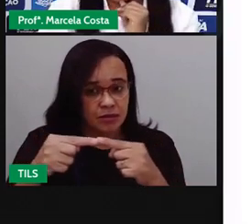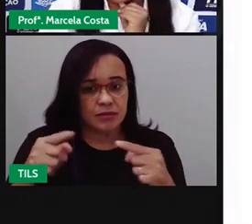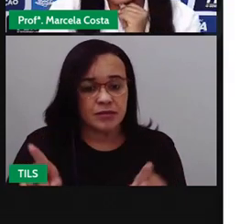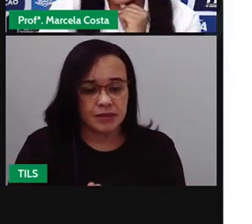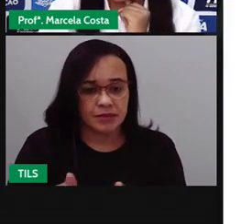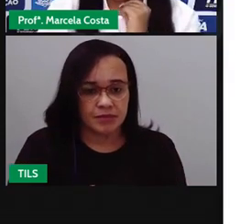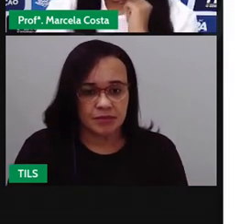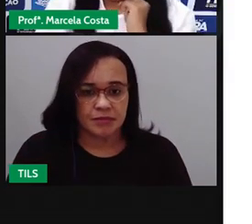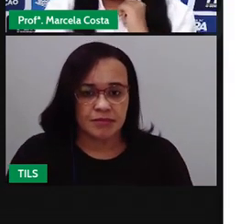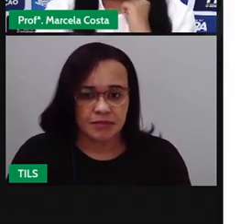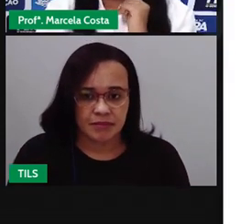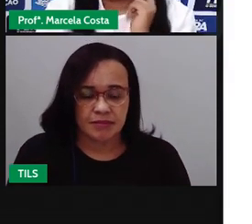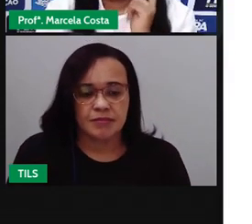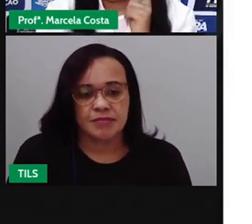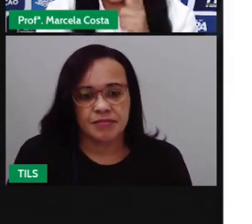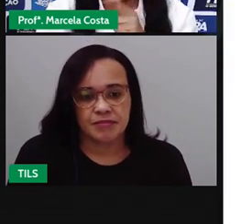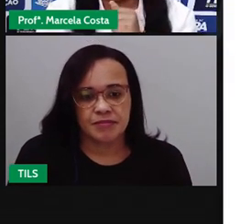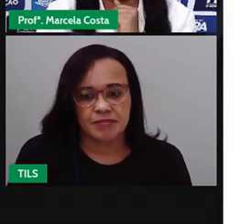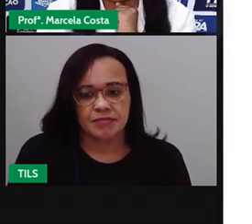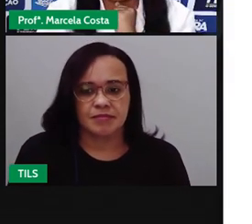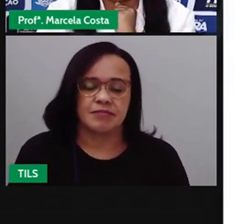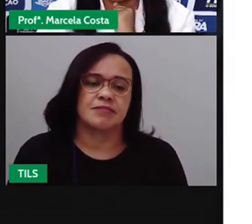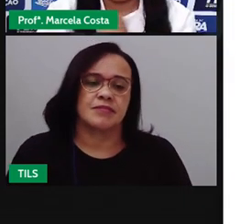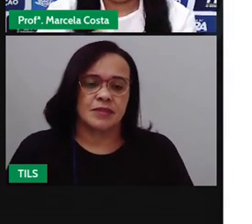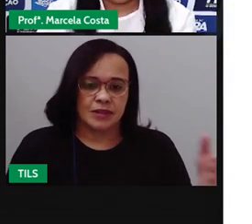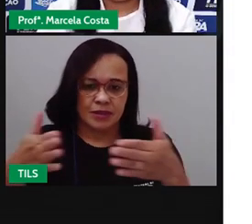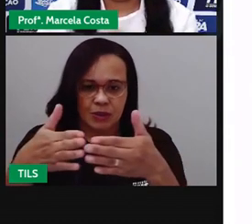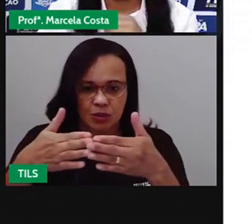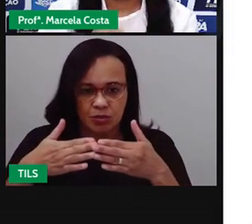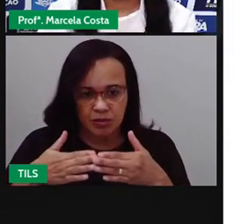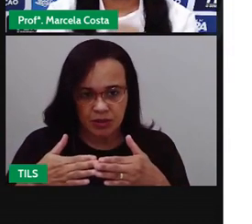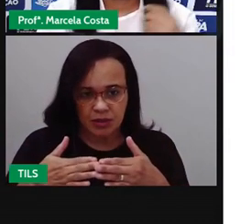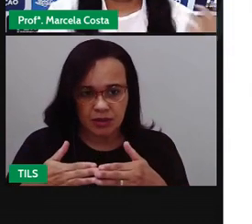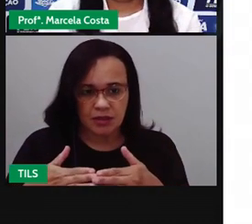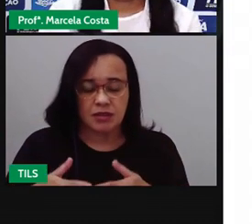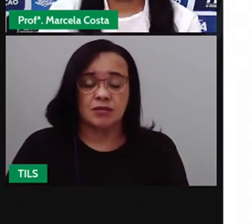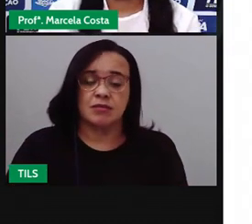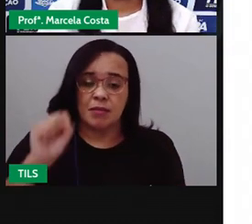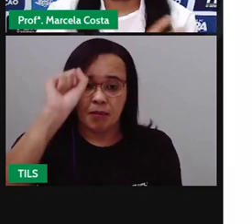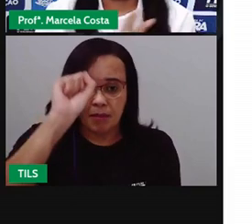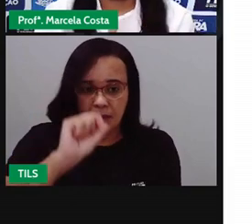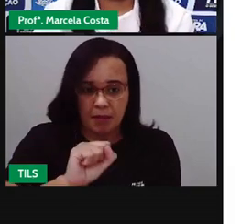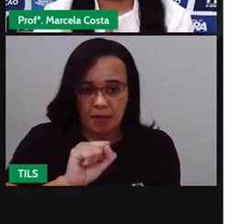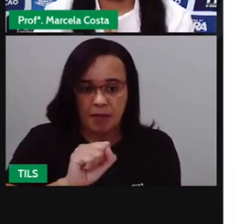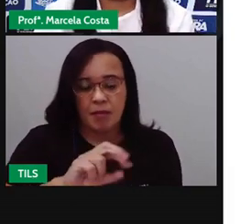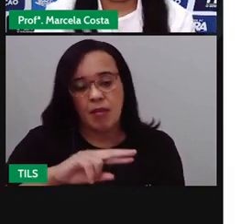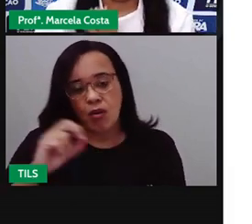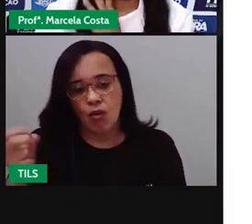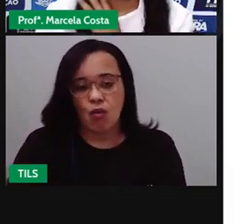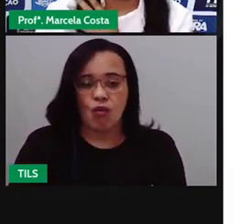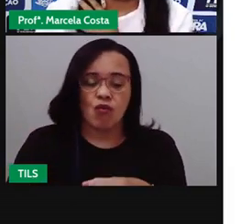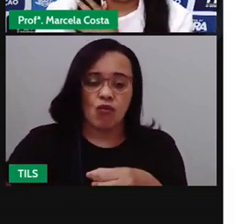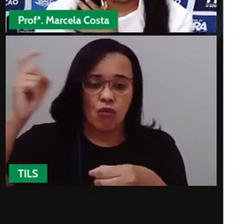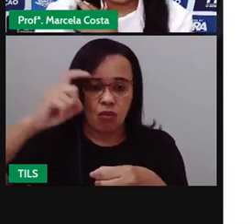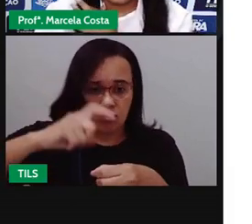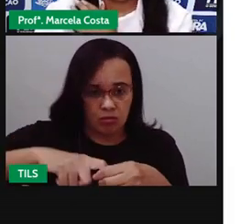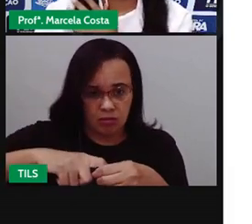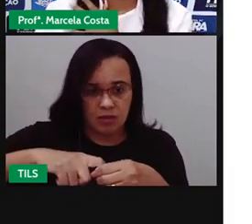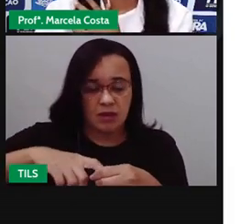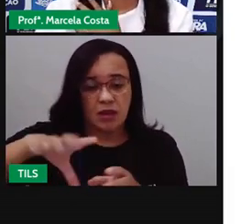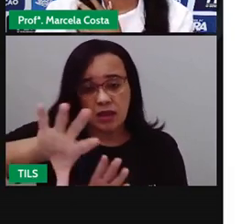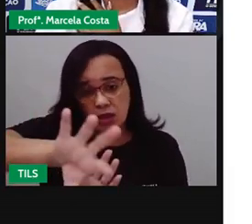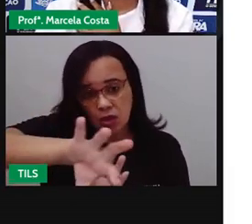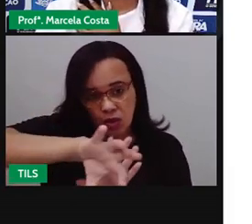vou pedir para você pausar essa videoaula ou voltar para esse momento da aula e